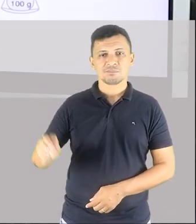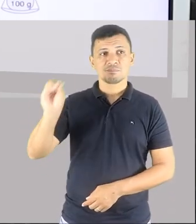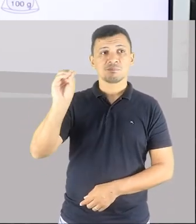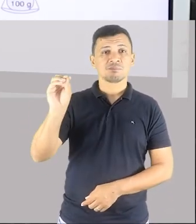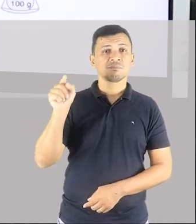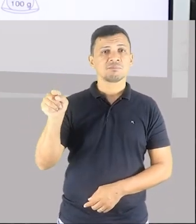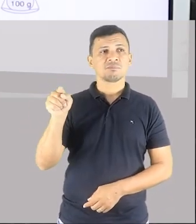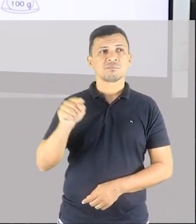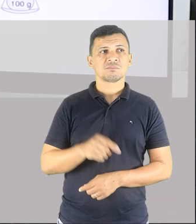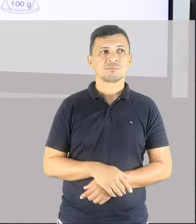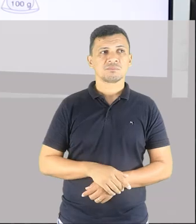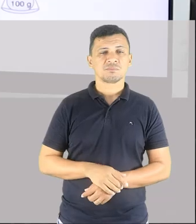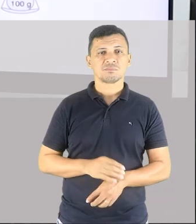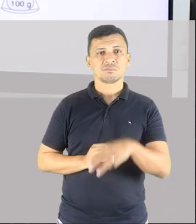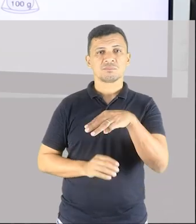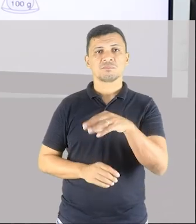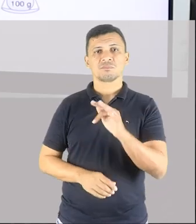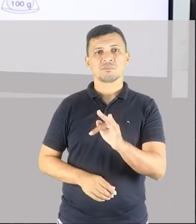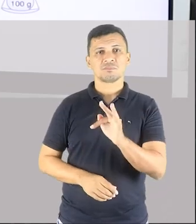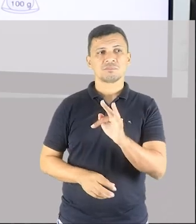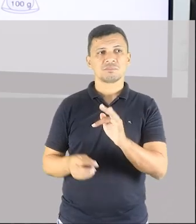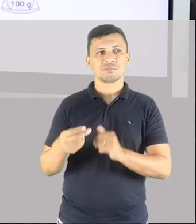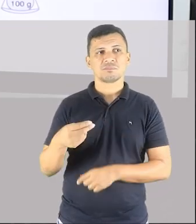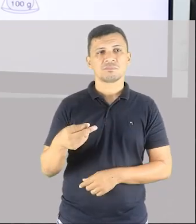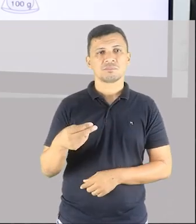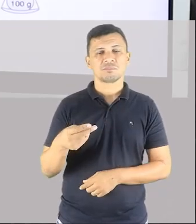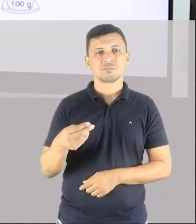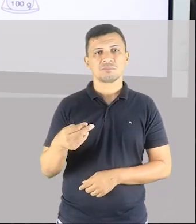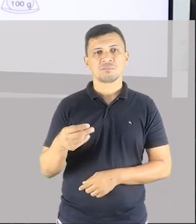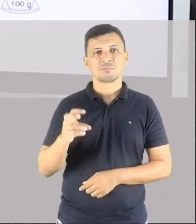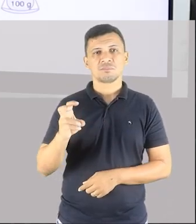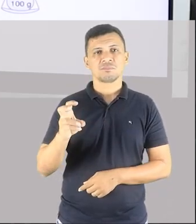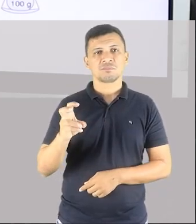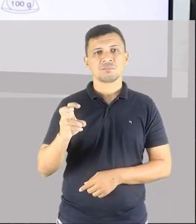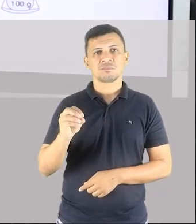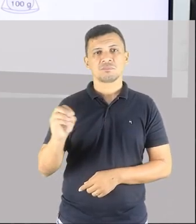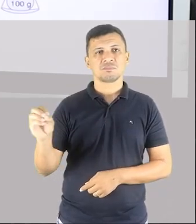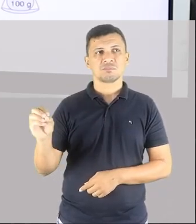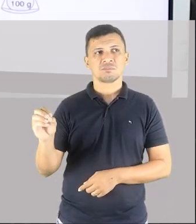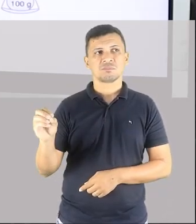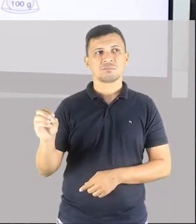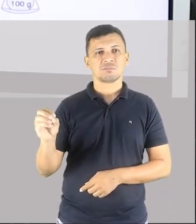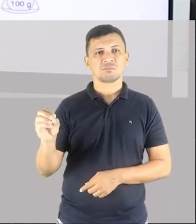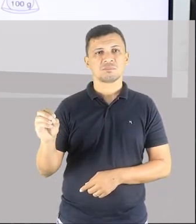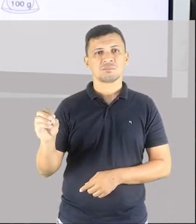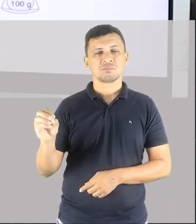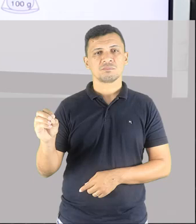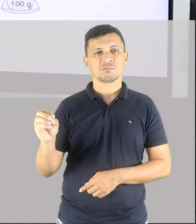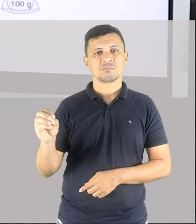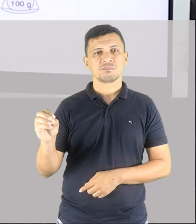finalizar. A massa da fruta igual a 500